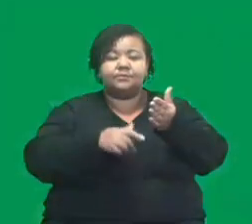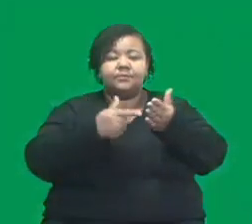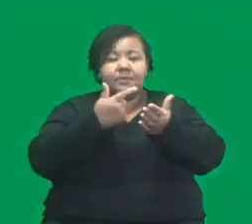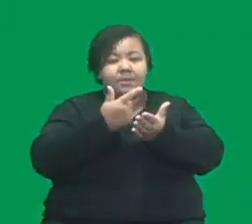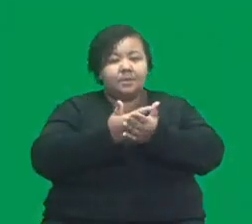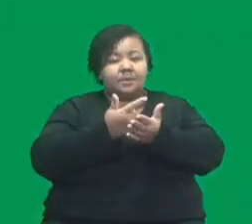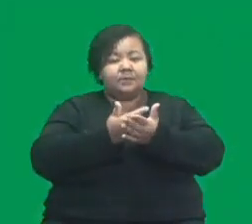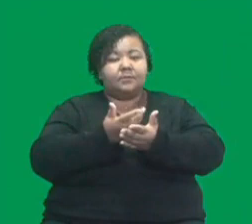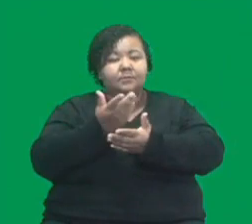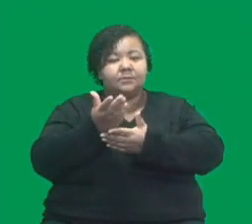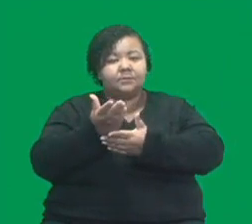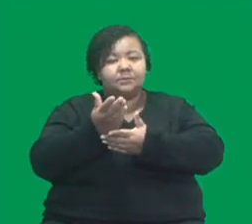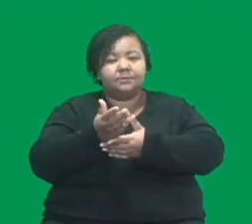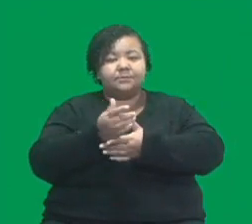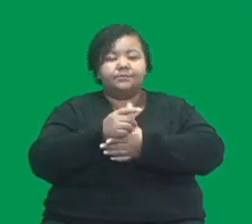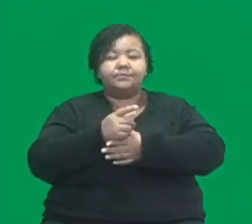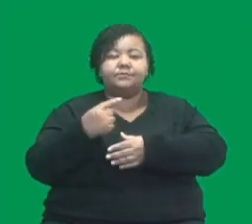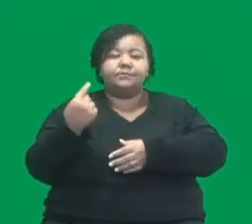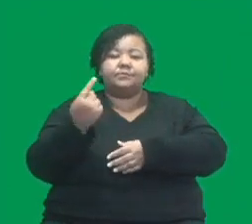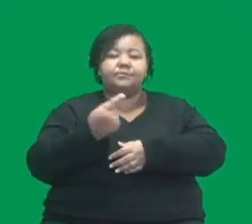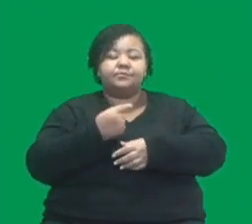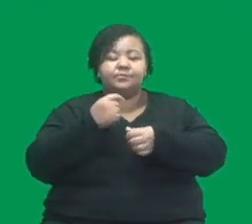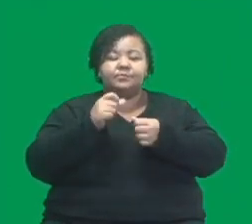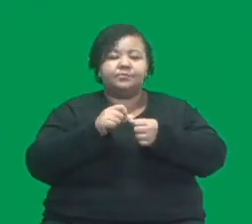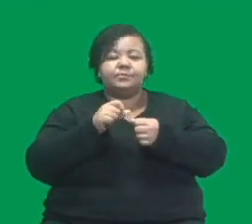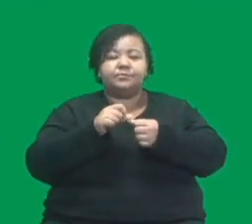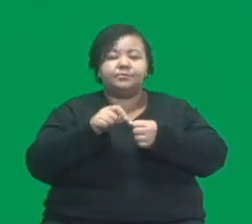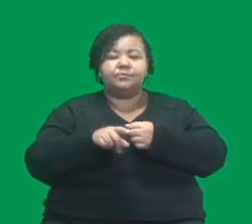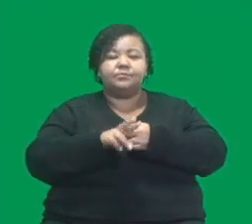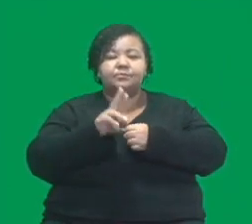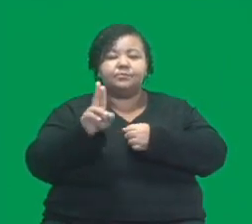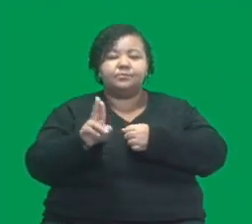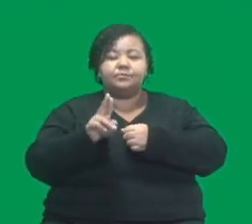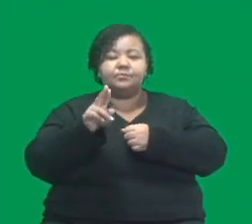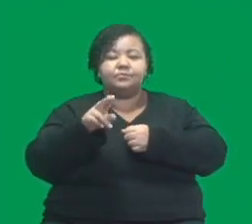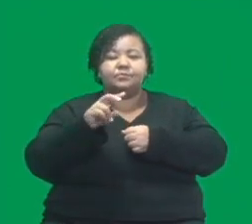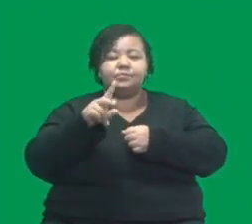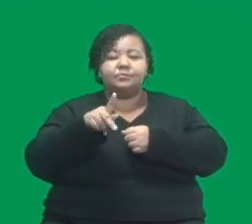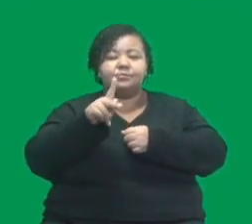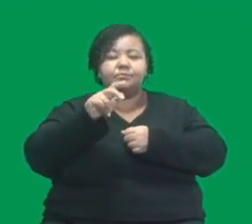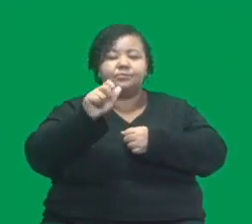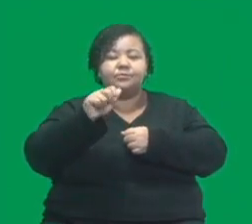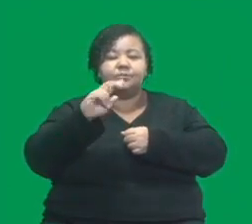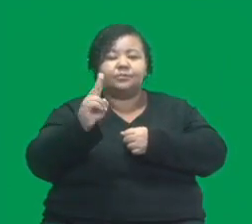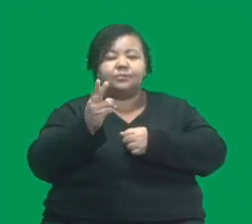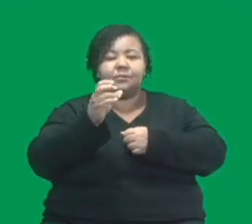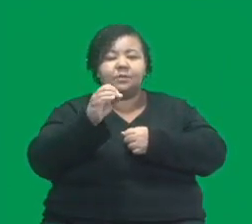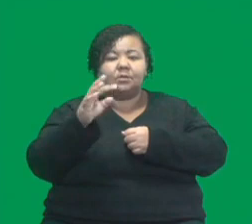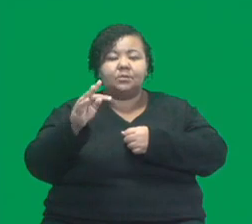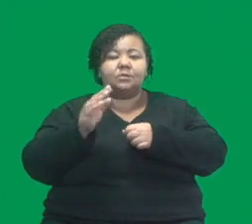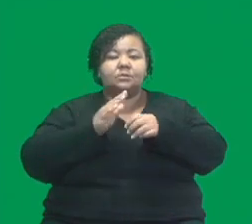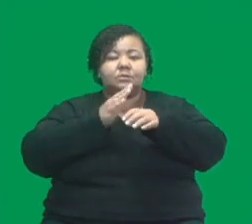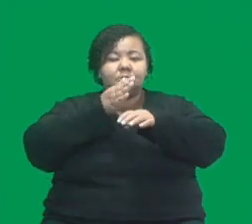tarefa. Essa tarefa aqui, nós vamos resolver utilizando o Kahoot. Então, acesse o